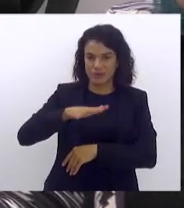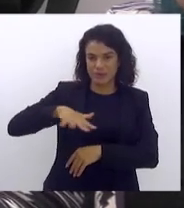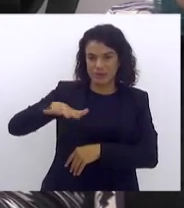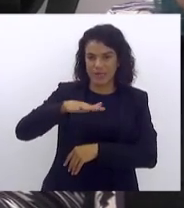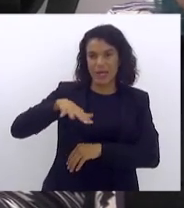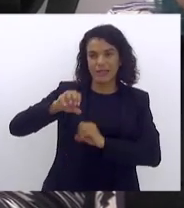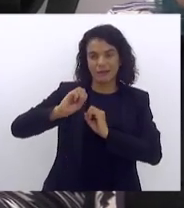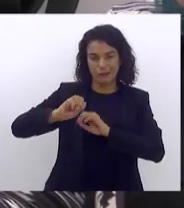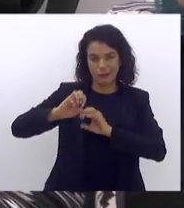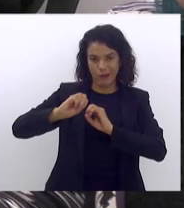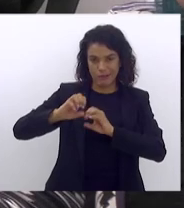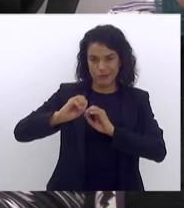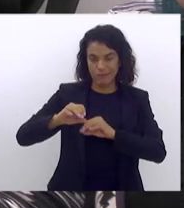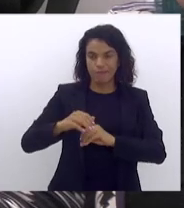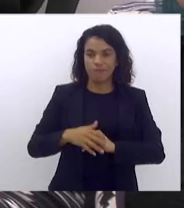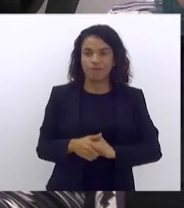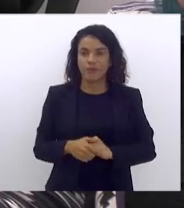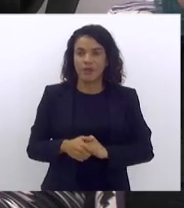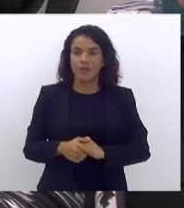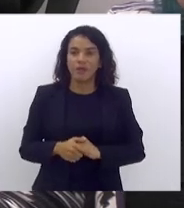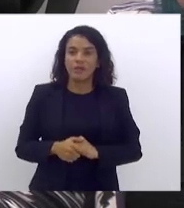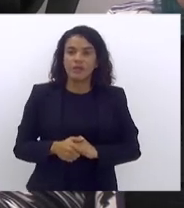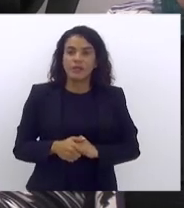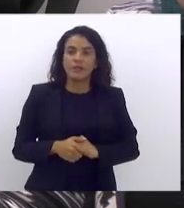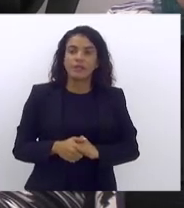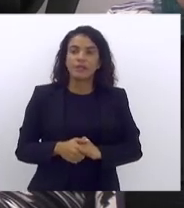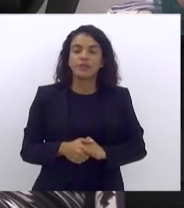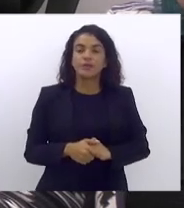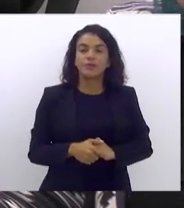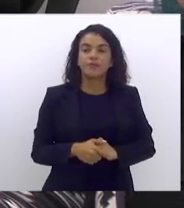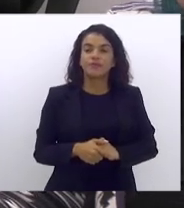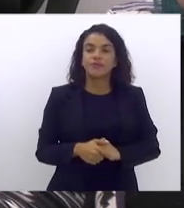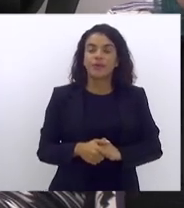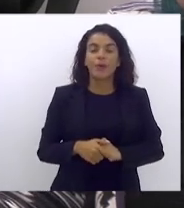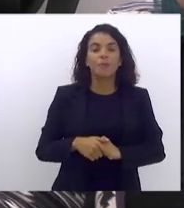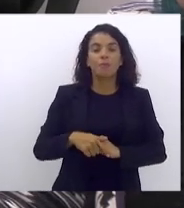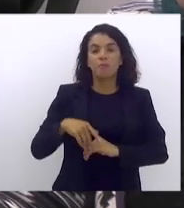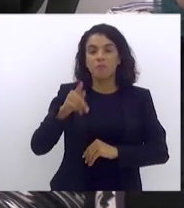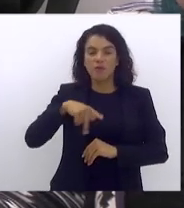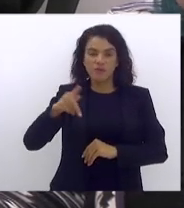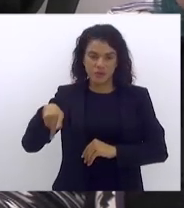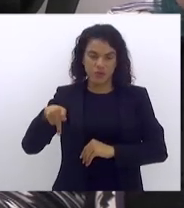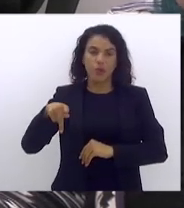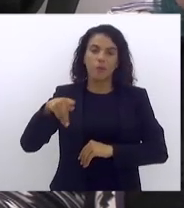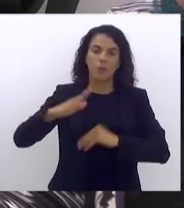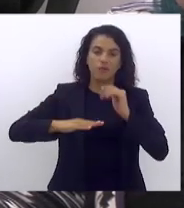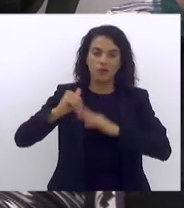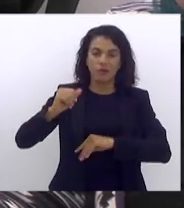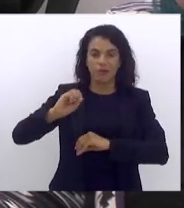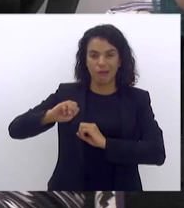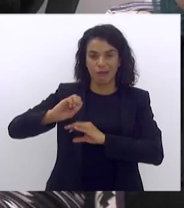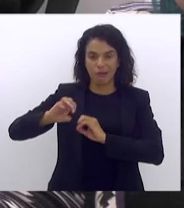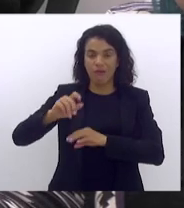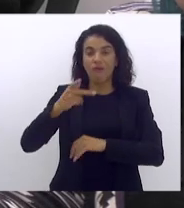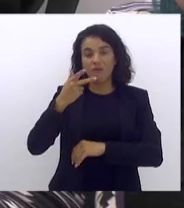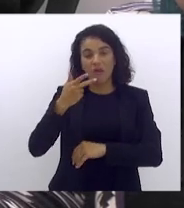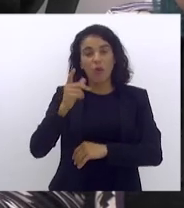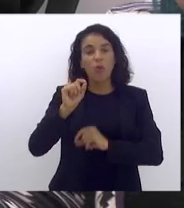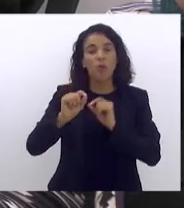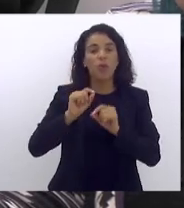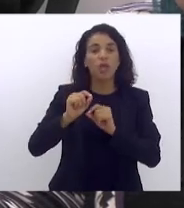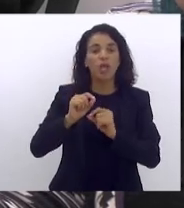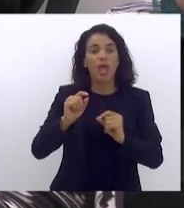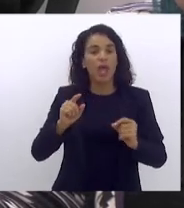fazer esse debate sem ser no calor do plenário. Profissionais de educação me apresentaram o que seria uma abordagem de